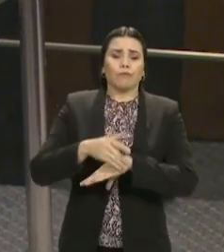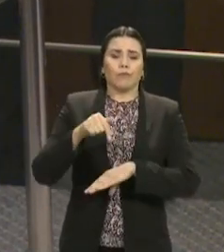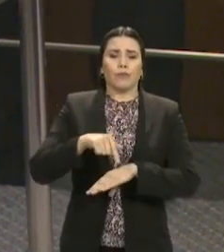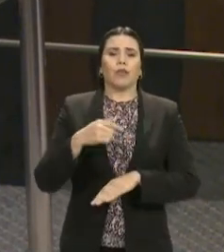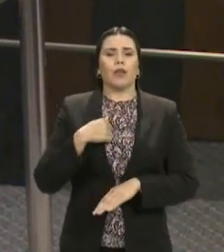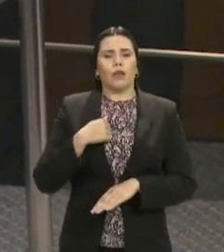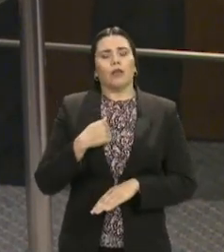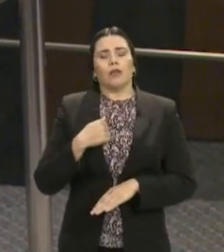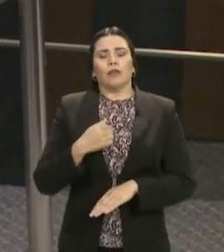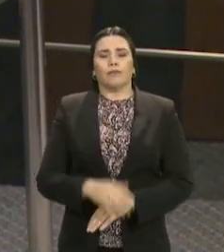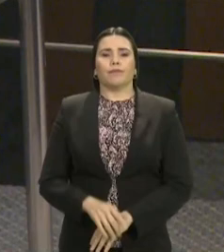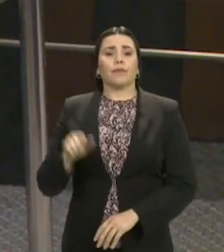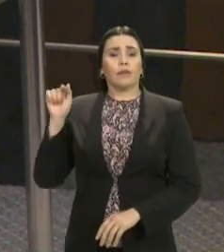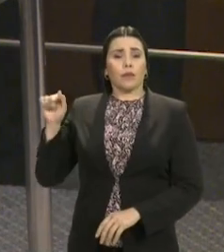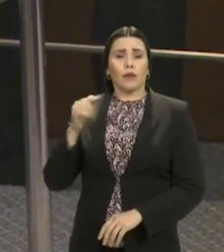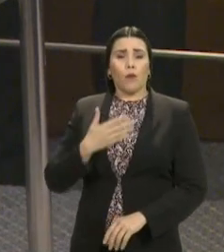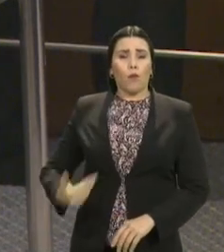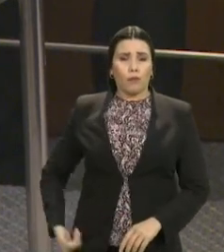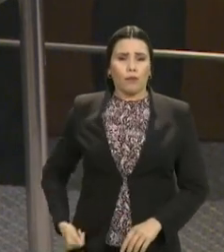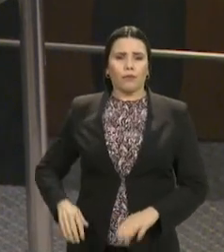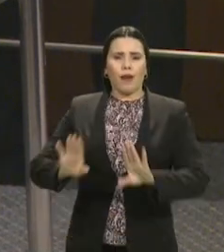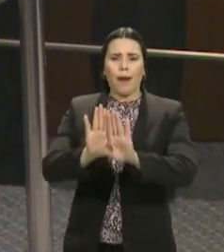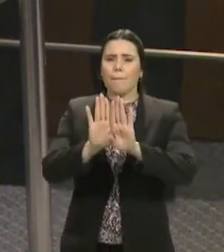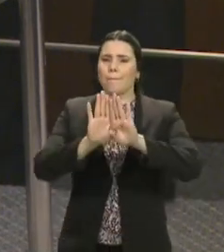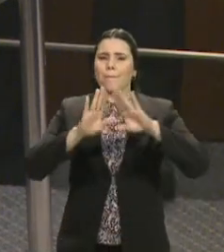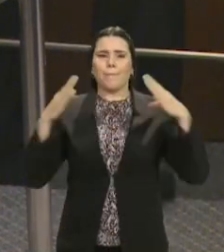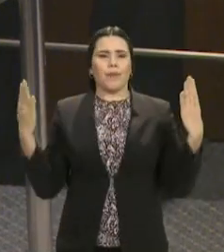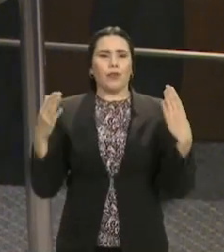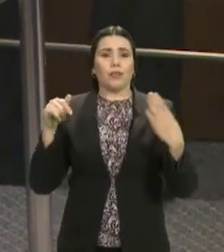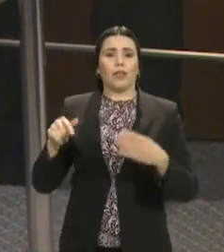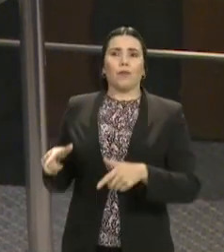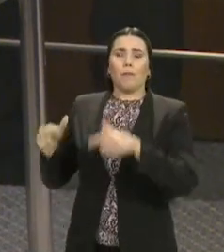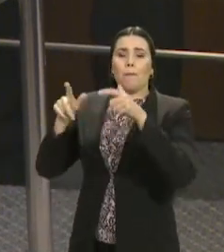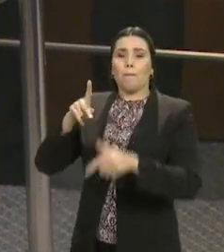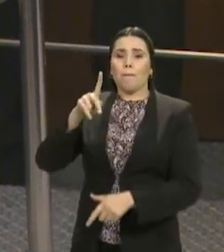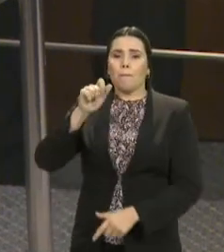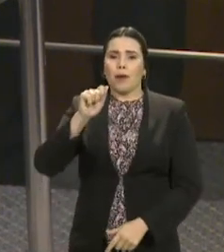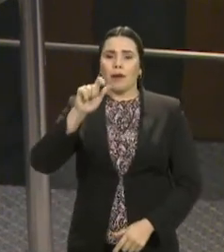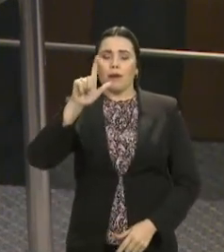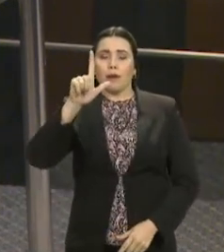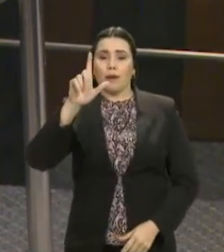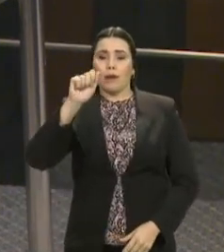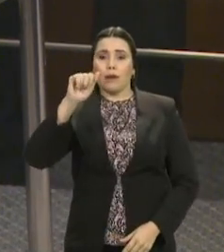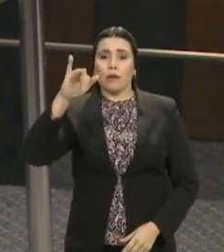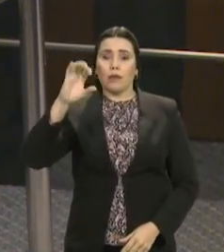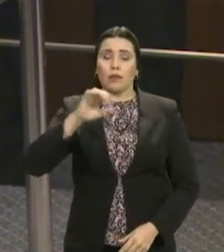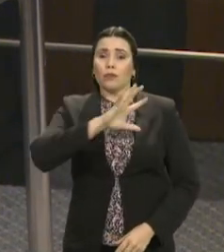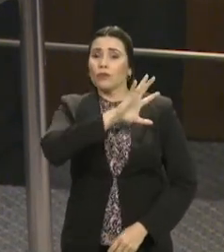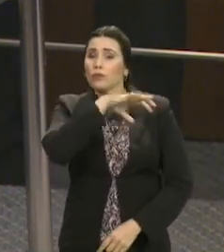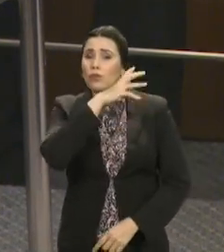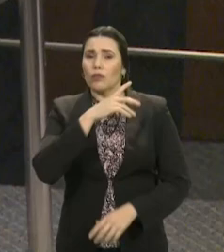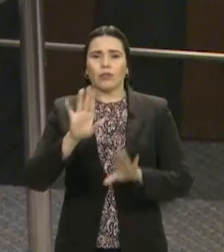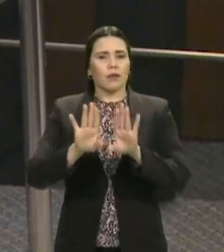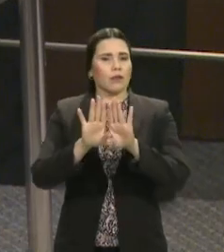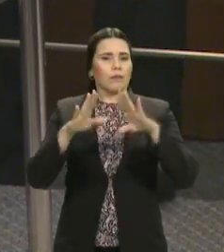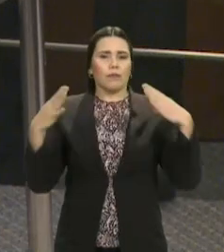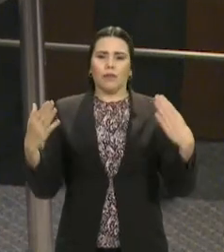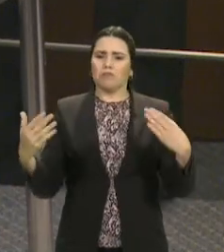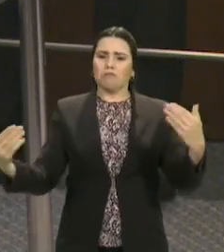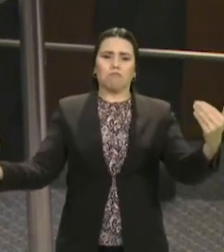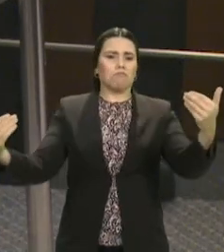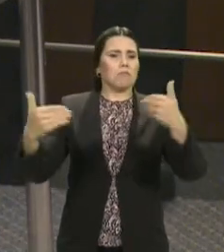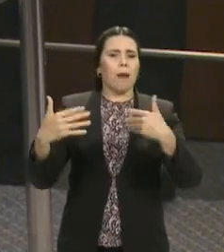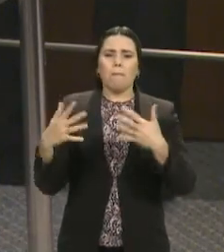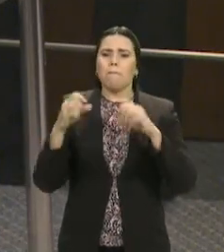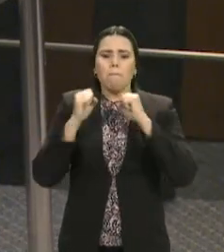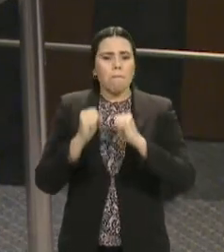do Palácio dos Leões, estará sempre aberta para debater os assuntos de interesse da sociedade. Vamos fazer, sim, um